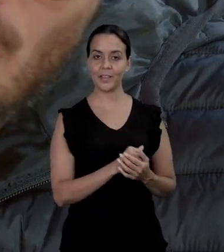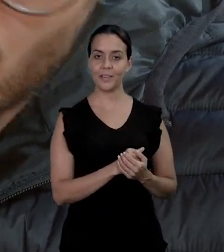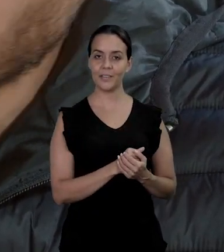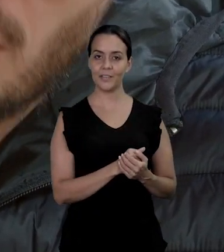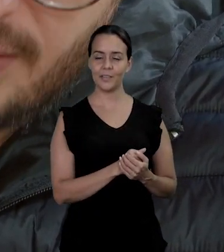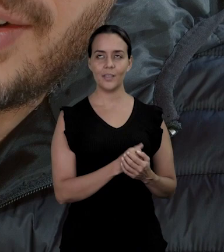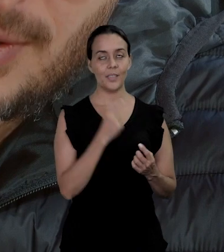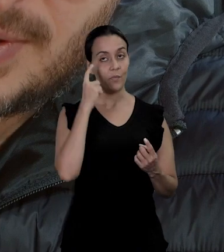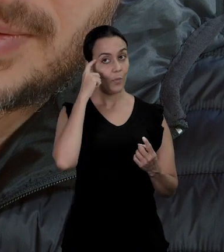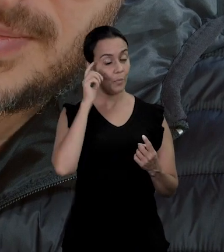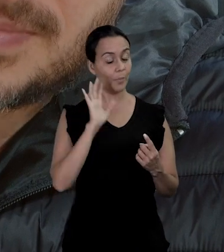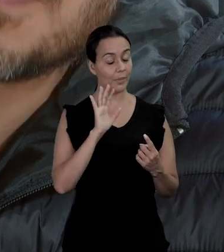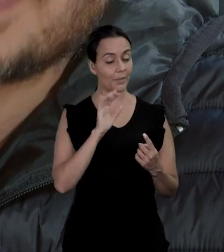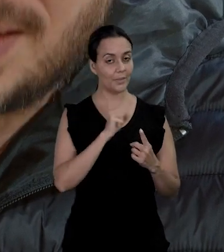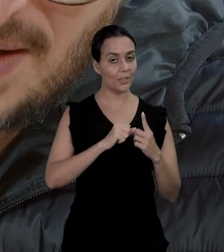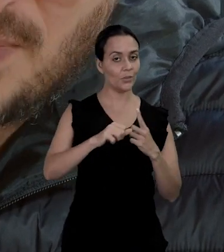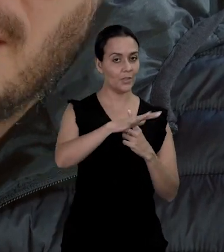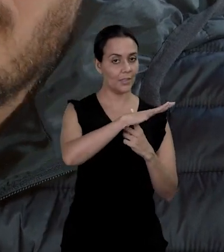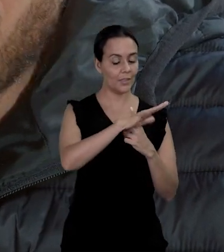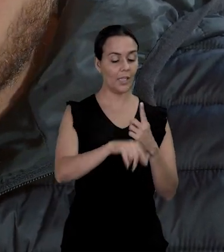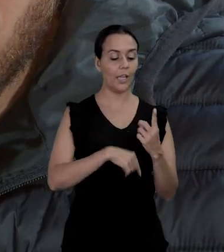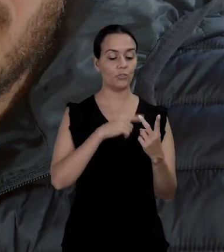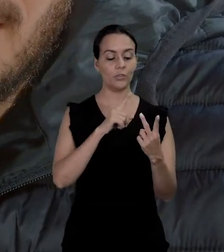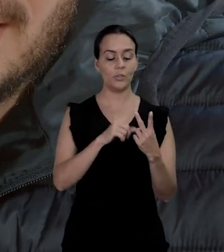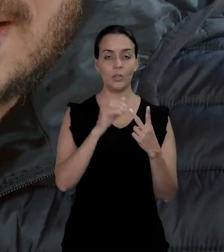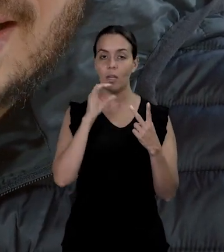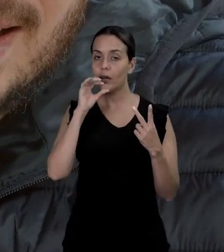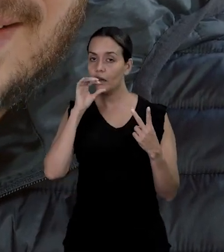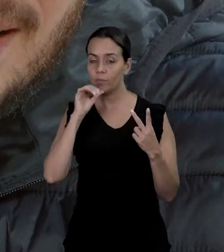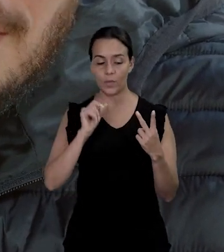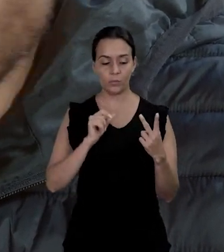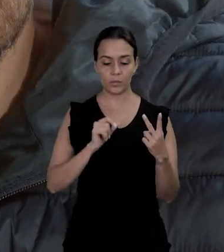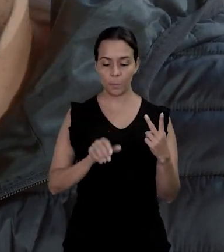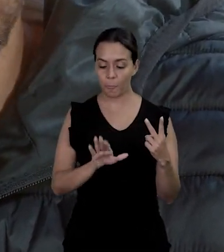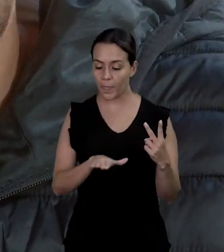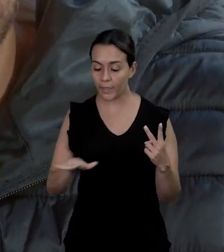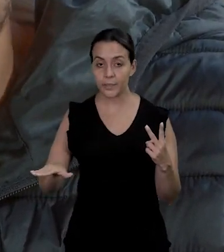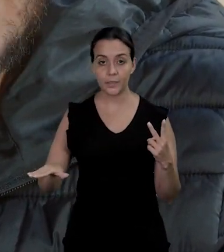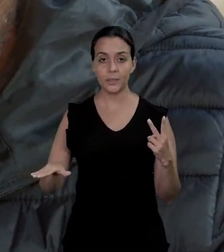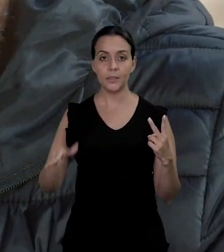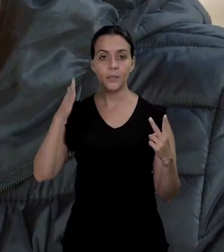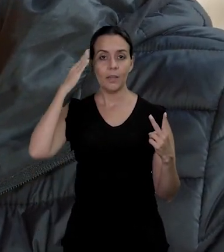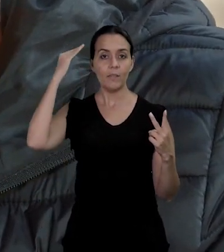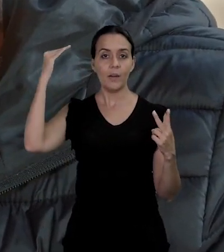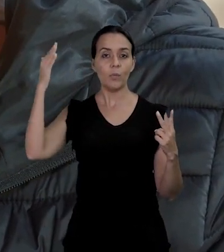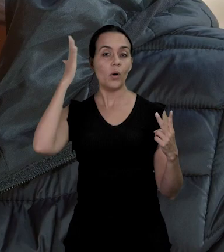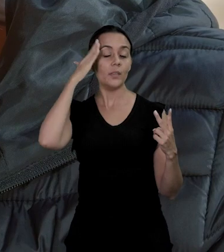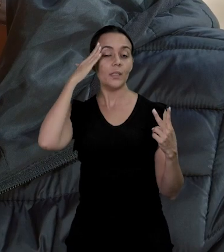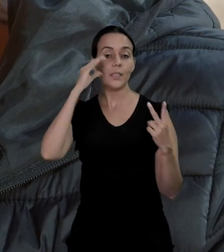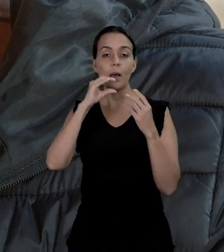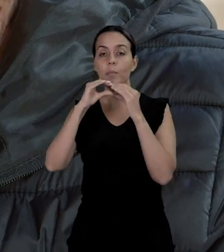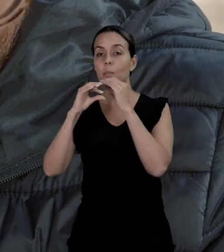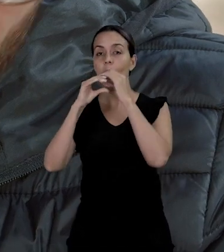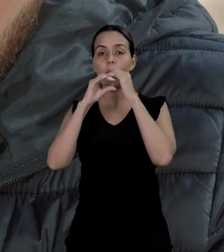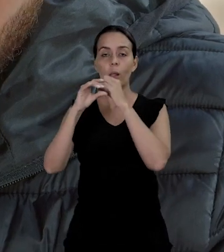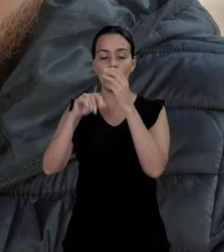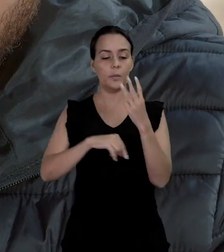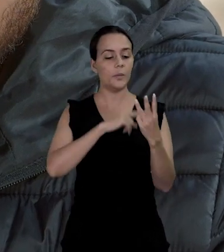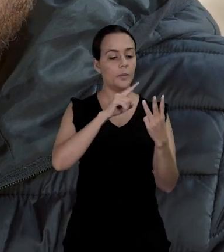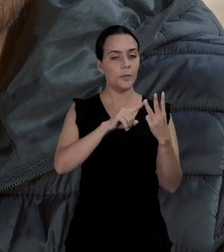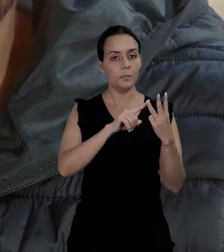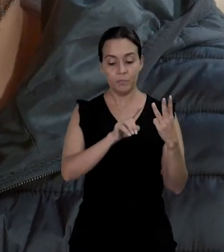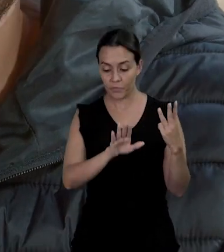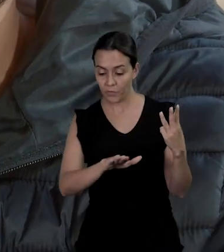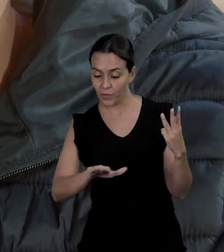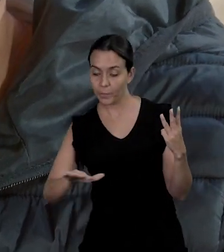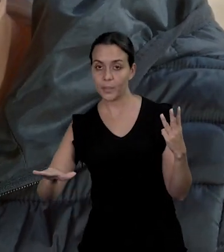que melhor toca a flauta, né? Vai para a criança que tem menos brinquedos e nenhuma flauta, ou vai para a